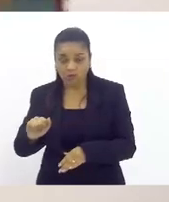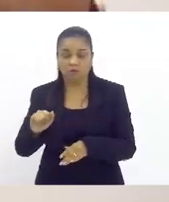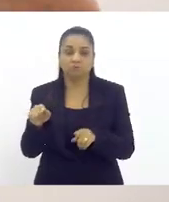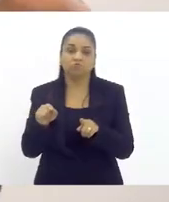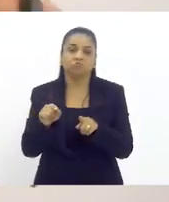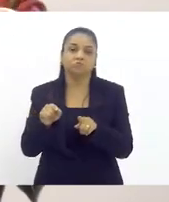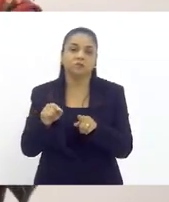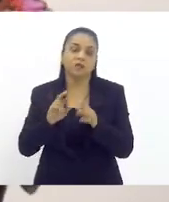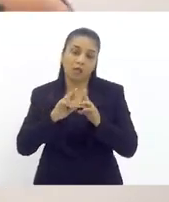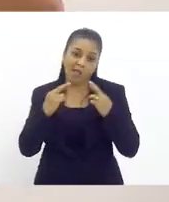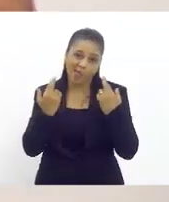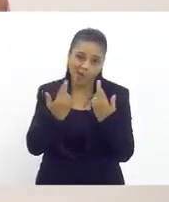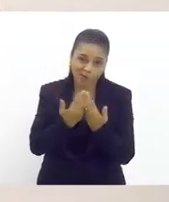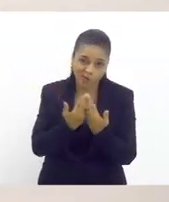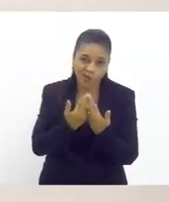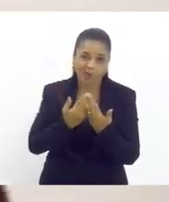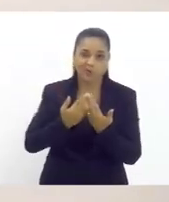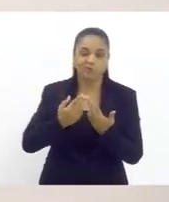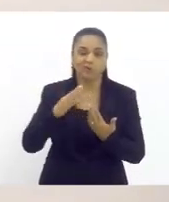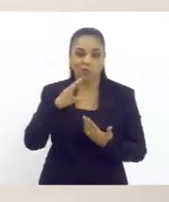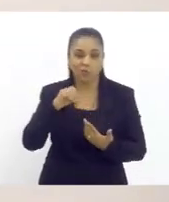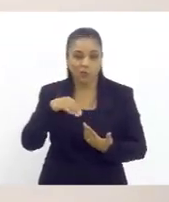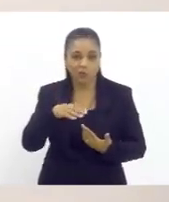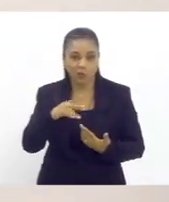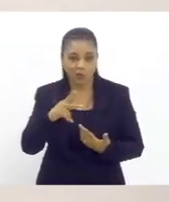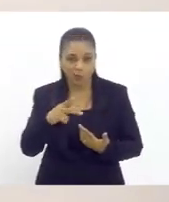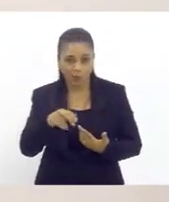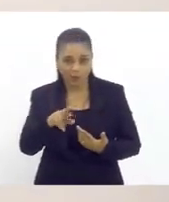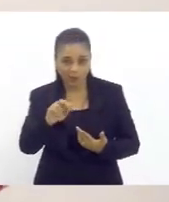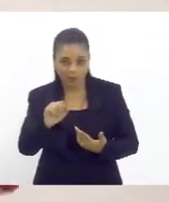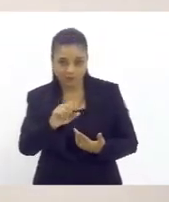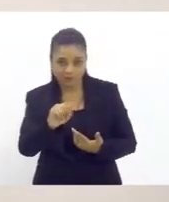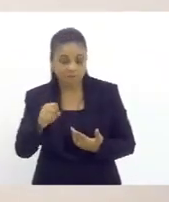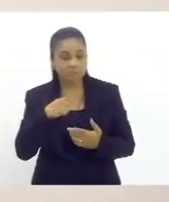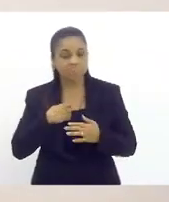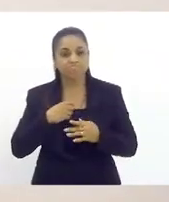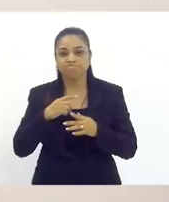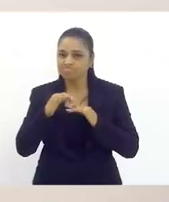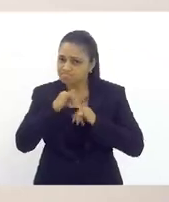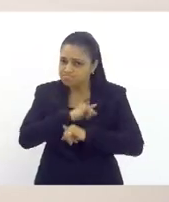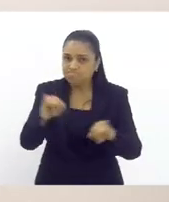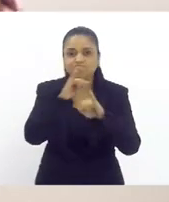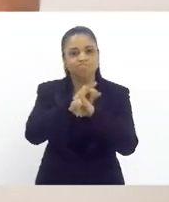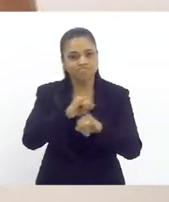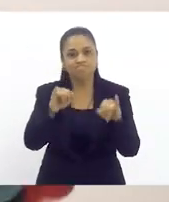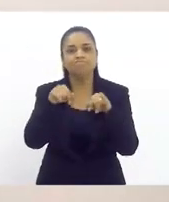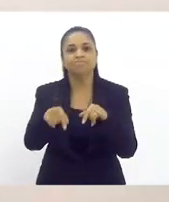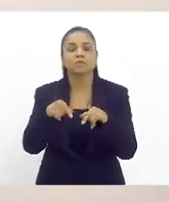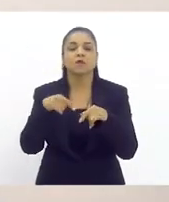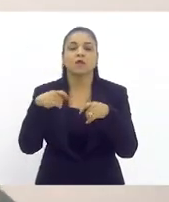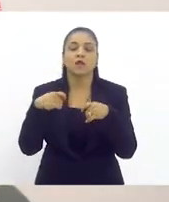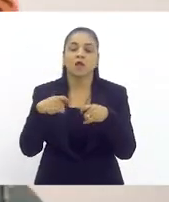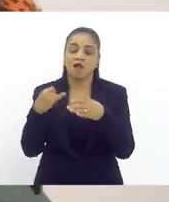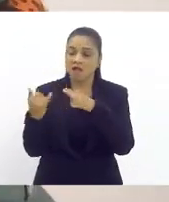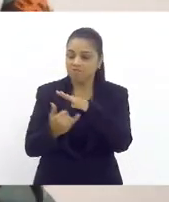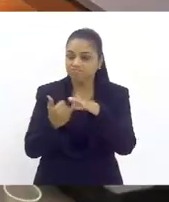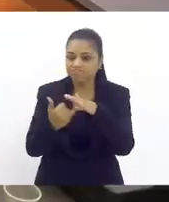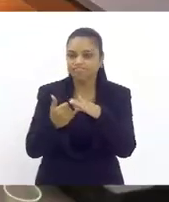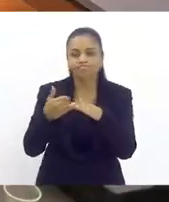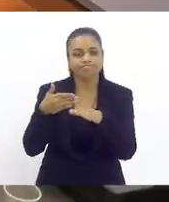na última audiência do cúmplice é enfatizou muito a não participação dessas entidades você já tem muitos anos tá